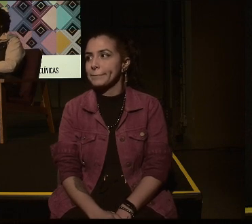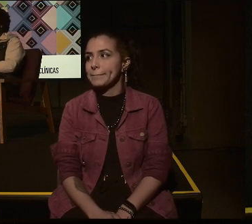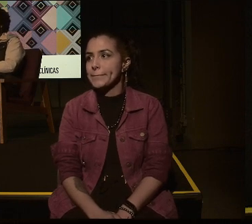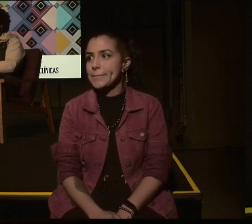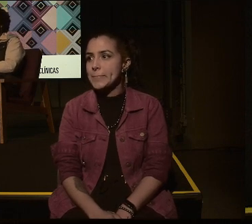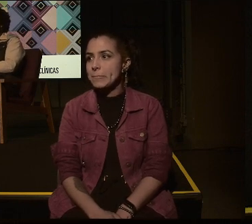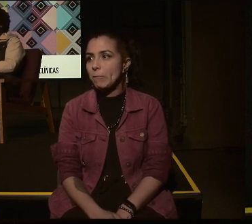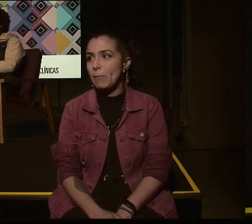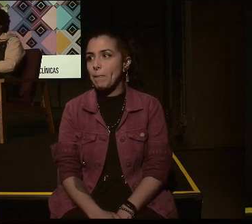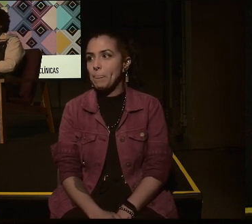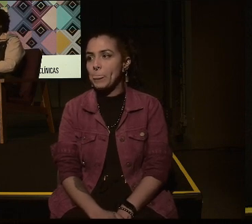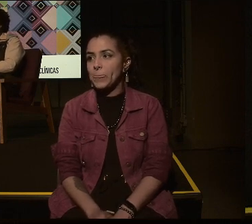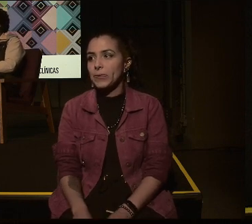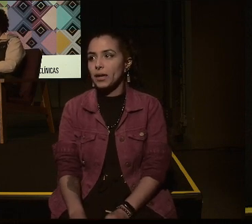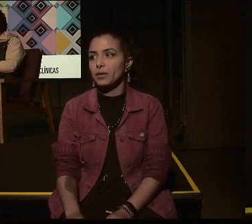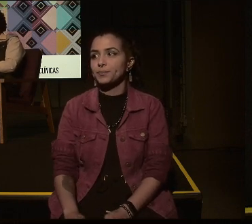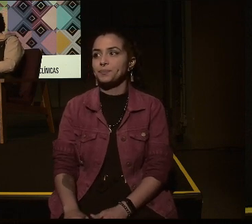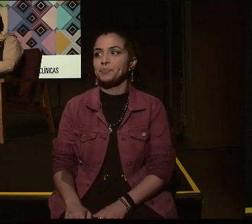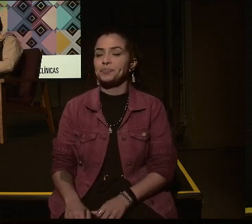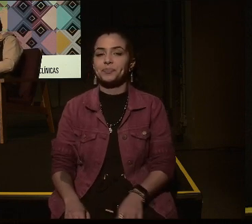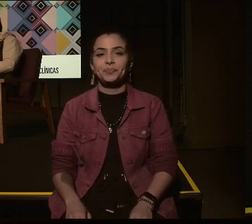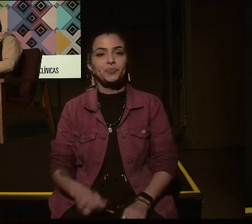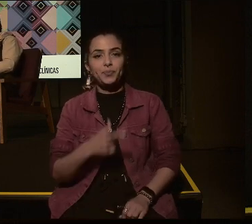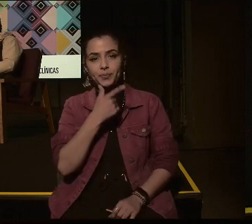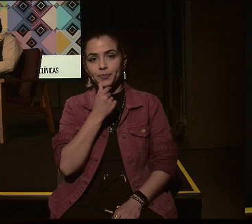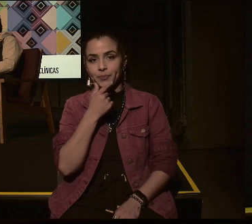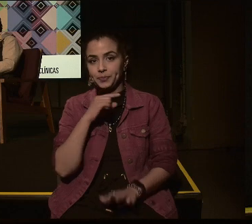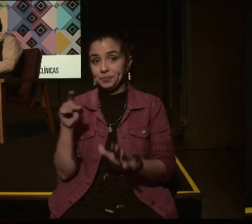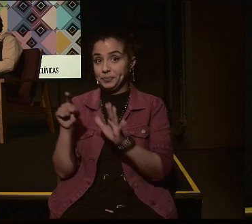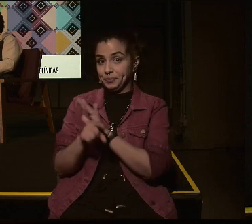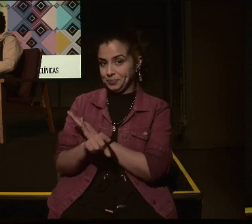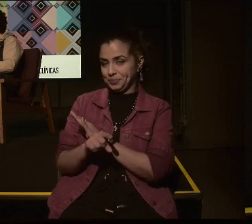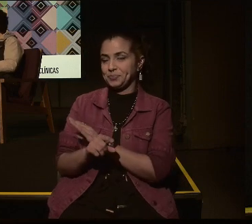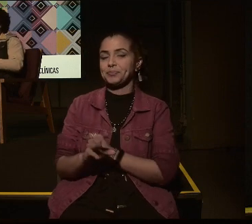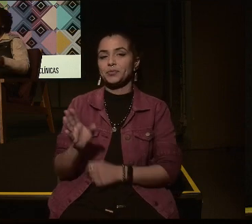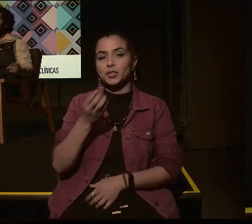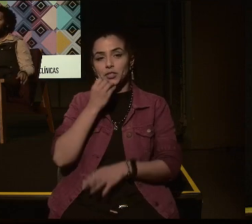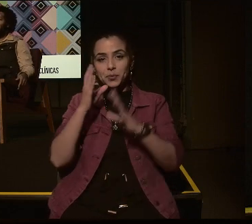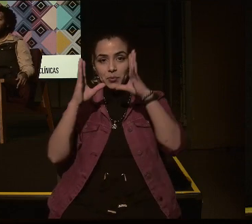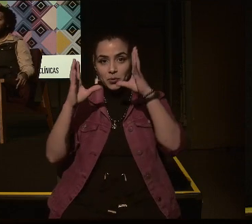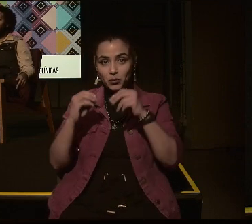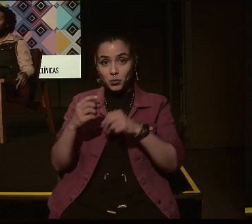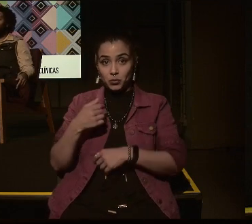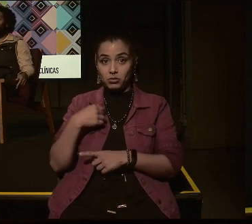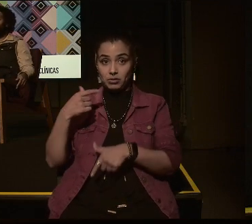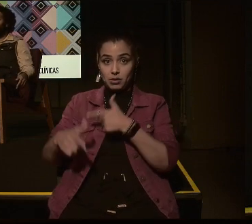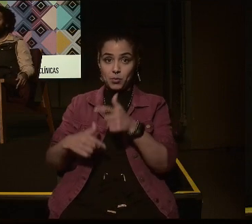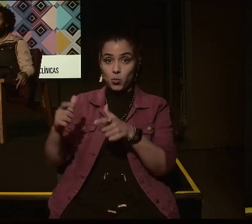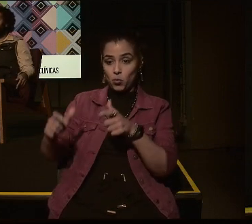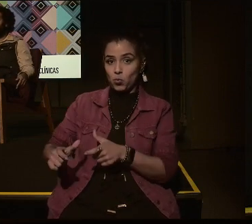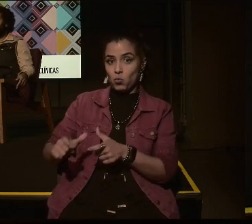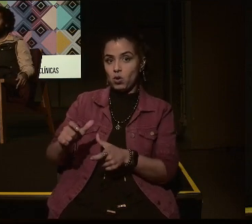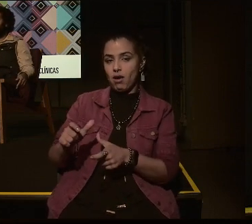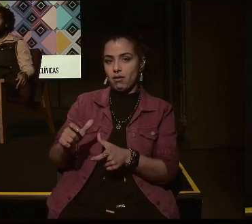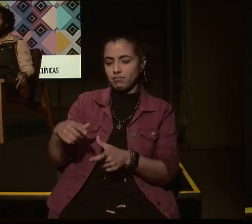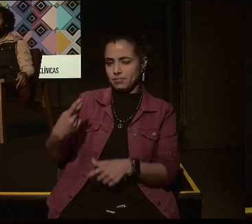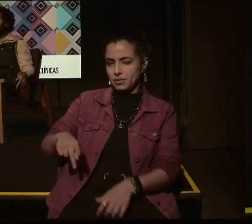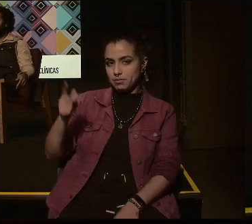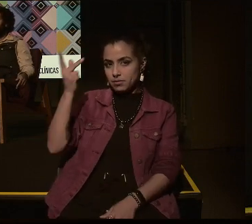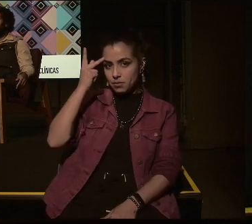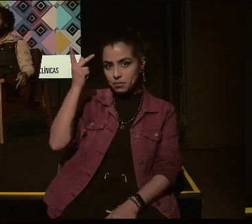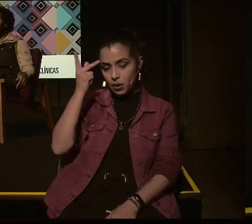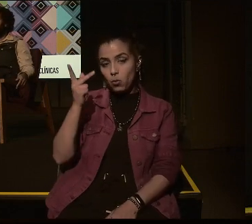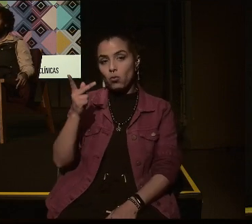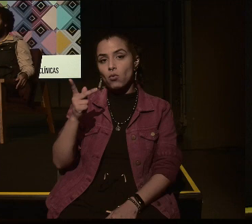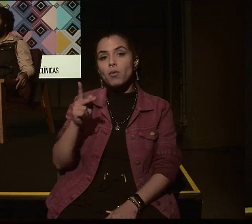Boa noite, tudo bem? Eu atuo no território da Brasilândia e uma coisa que a gente tem se deparado bastante por lá,